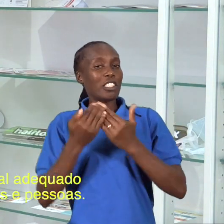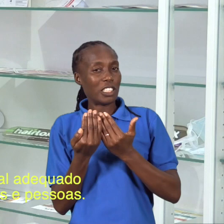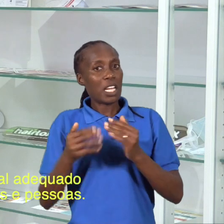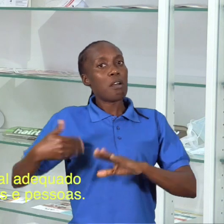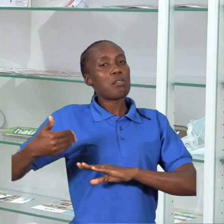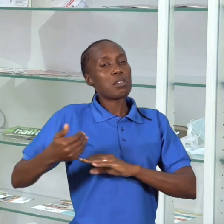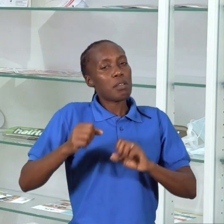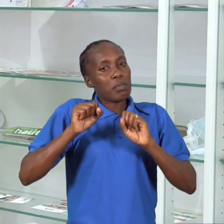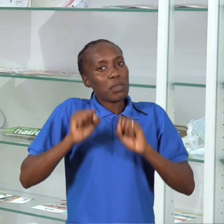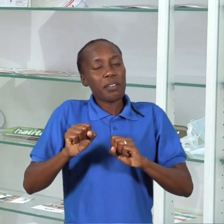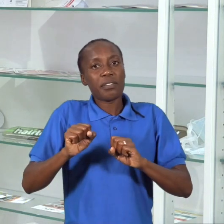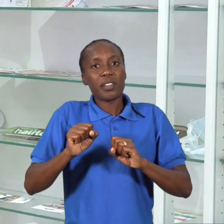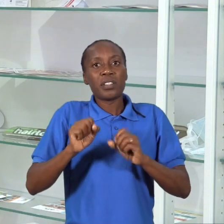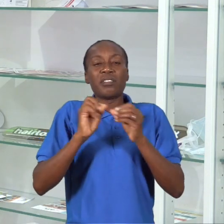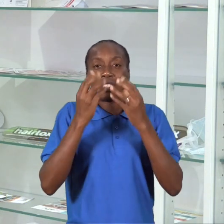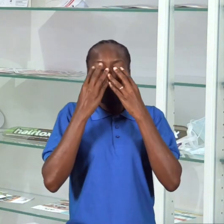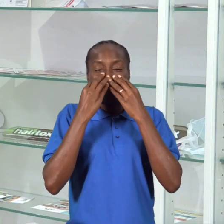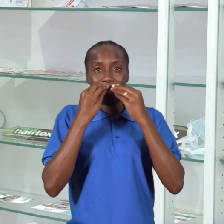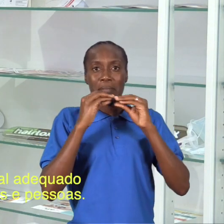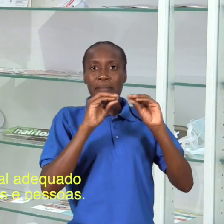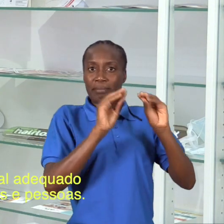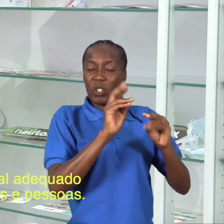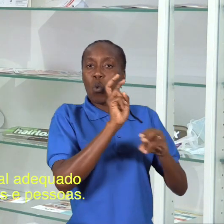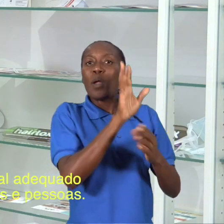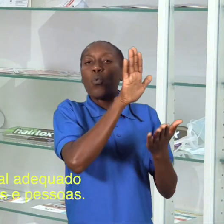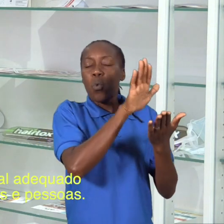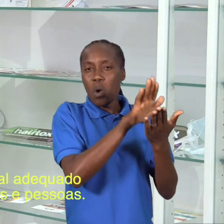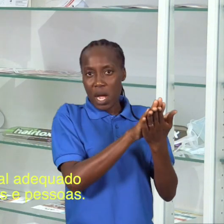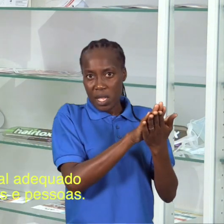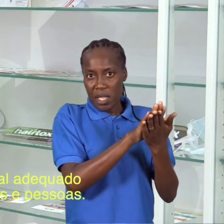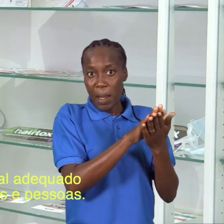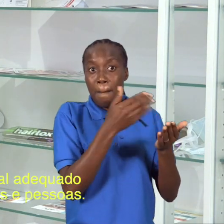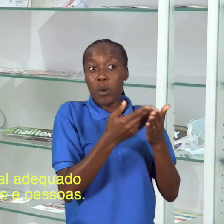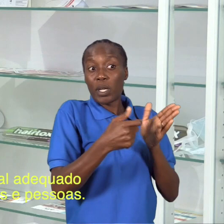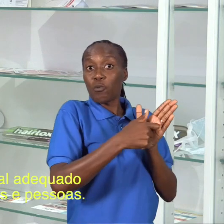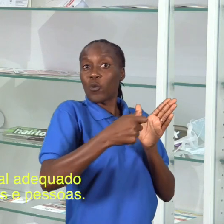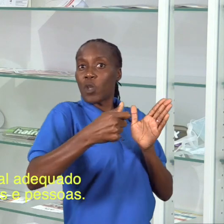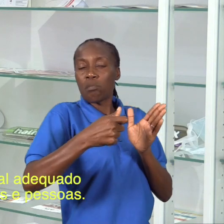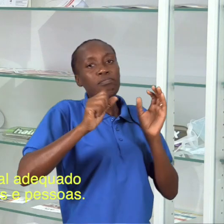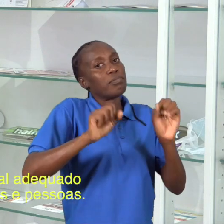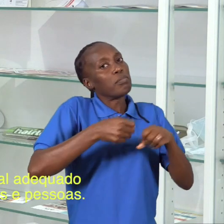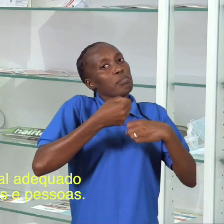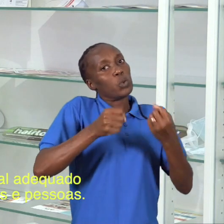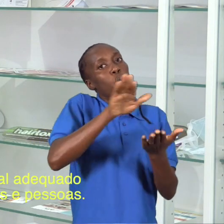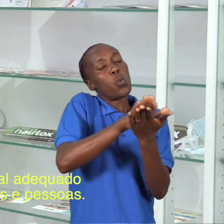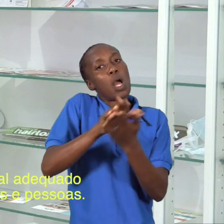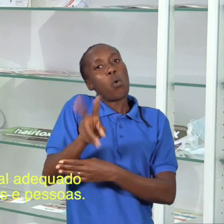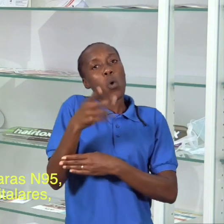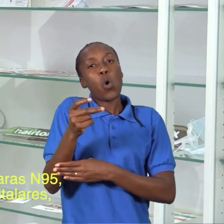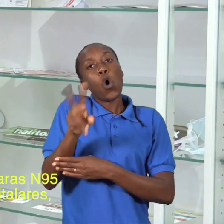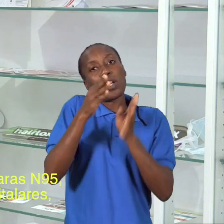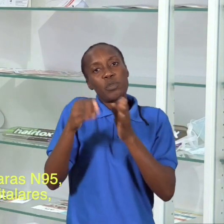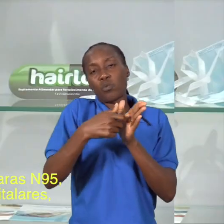descartado em locais adequados para não infectar os outros locais, não infectar as outras pessoas.